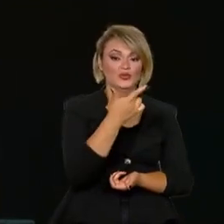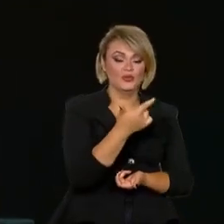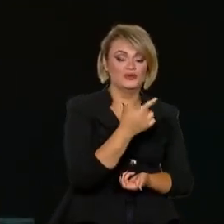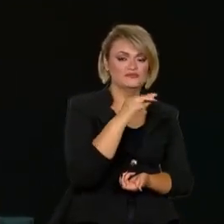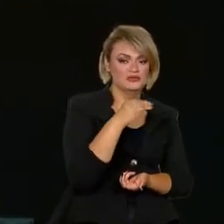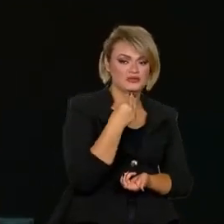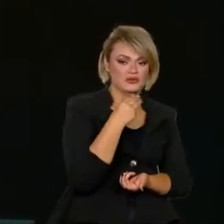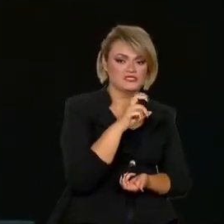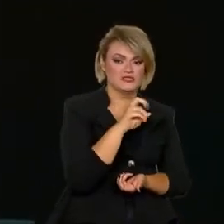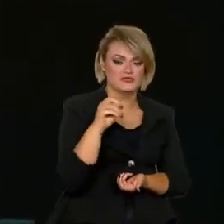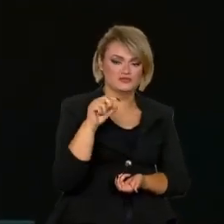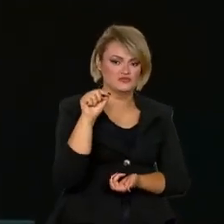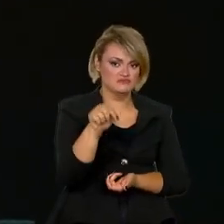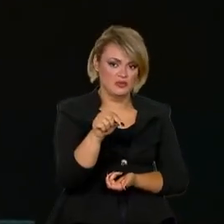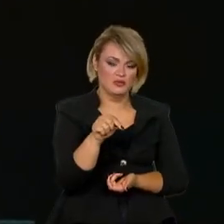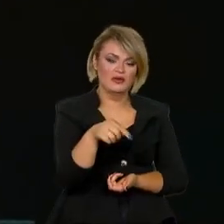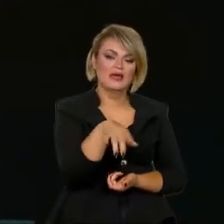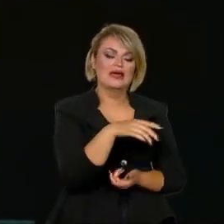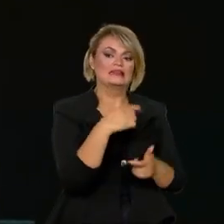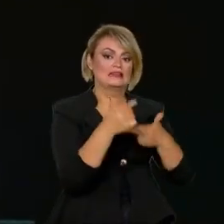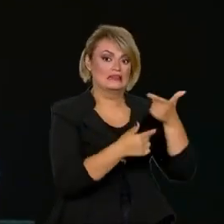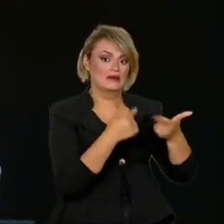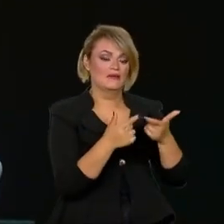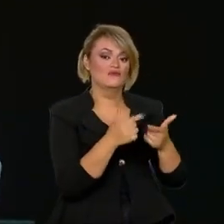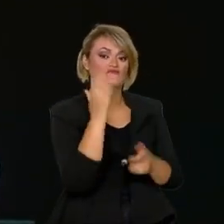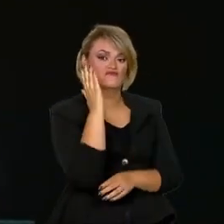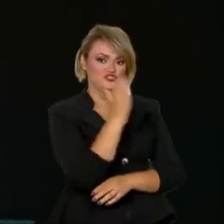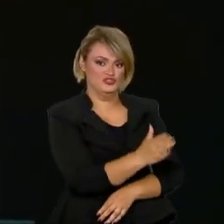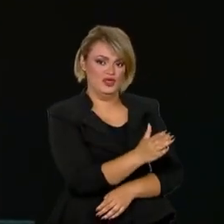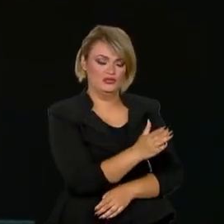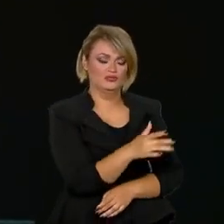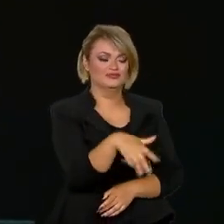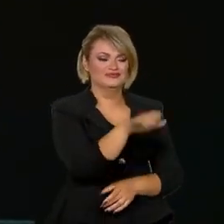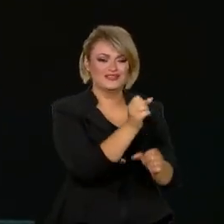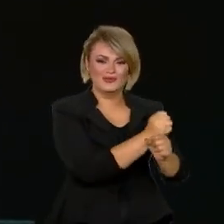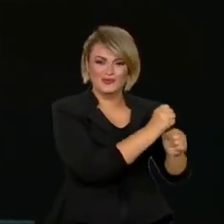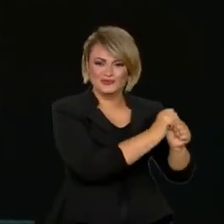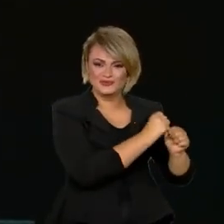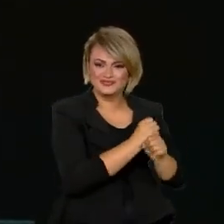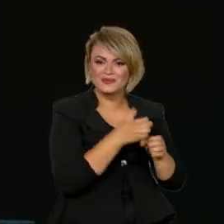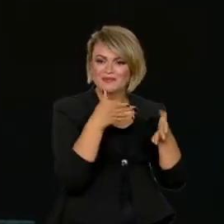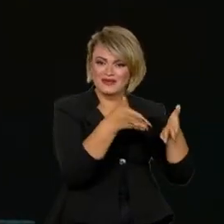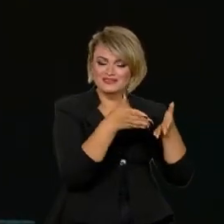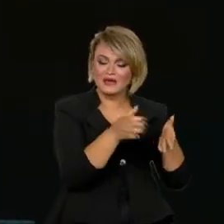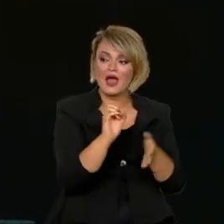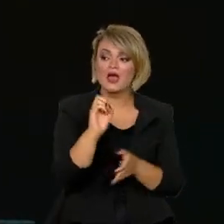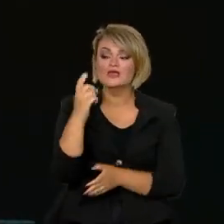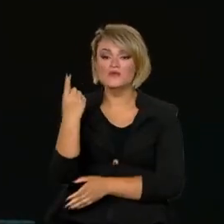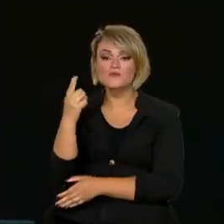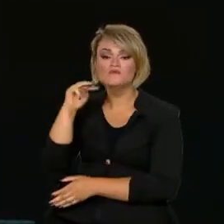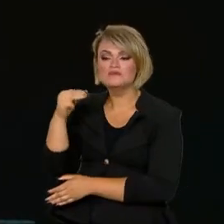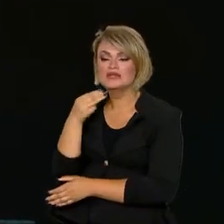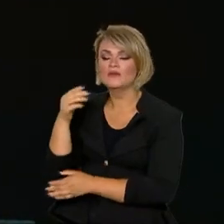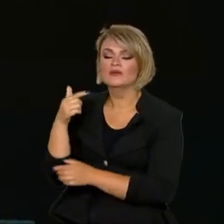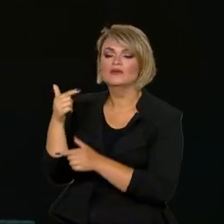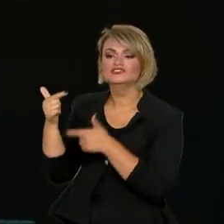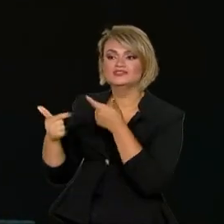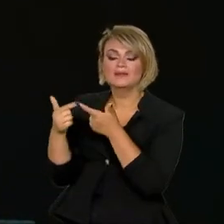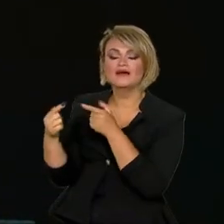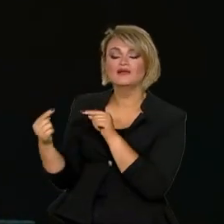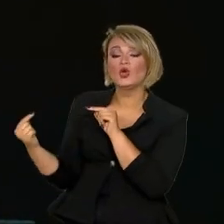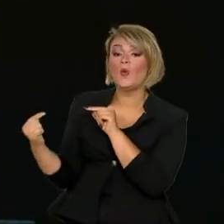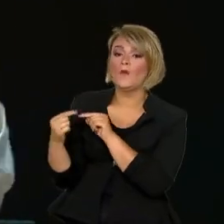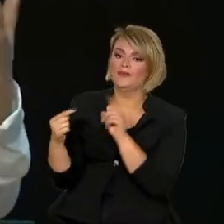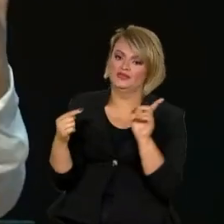milhões são empregos diretamente nos empreendimentos que foram selecionados e 1,5 milhão em